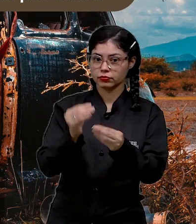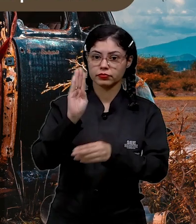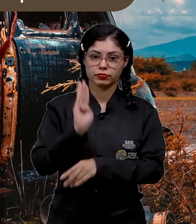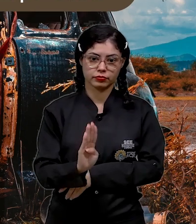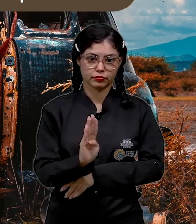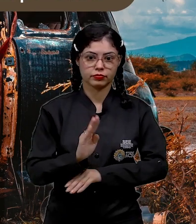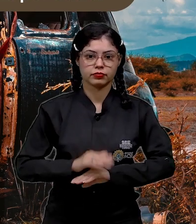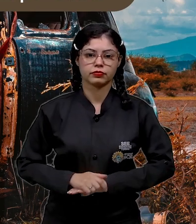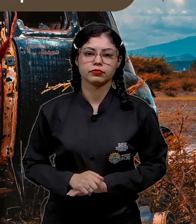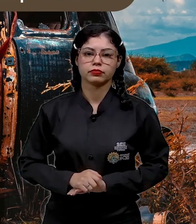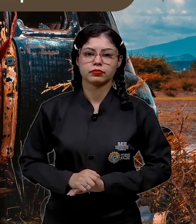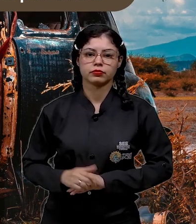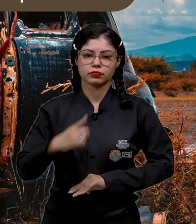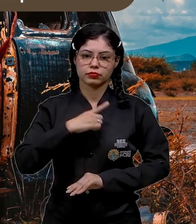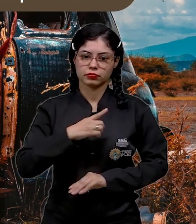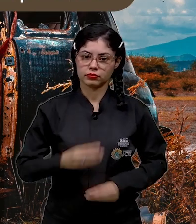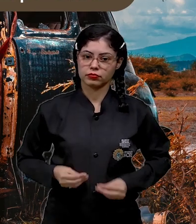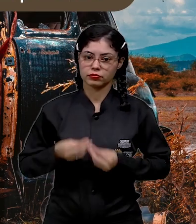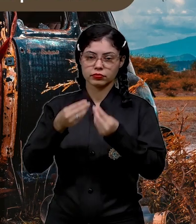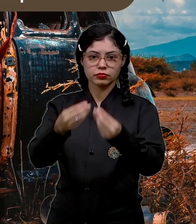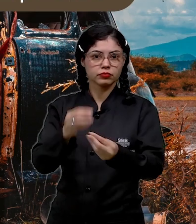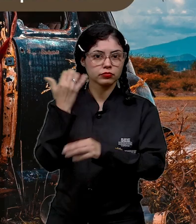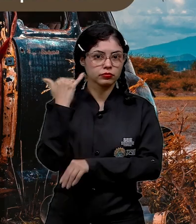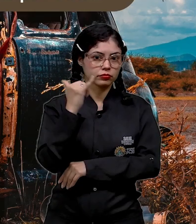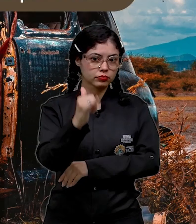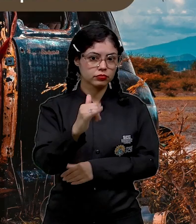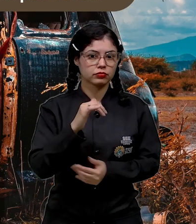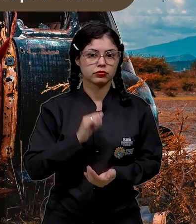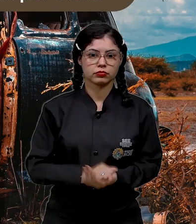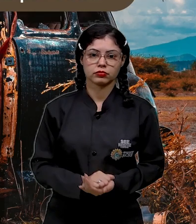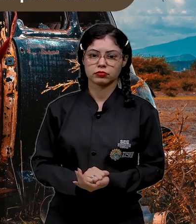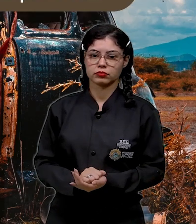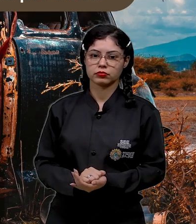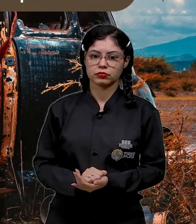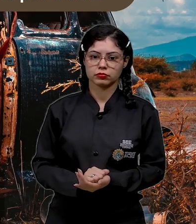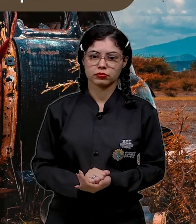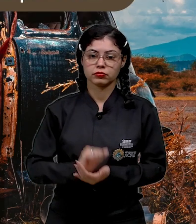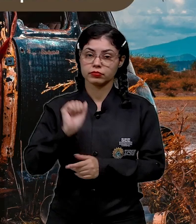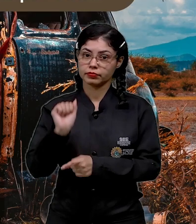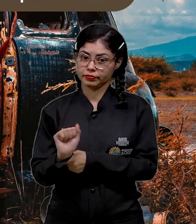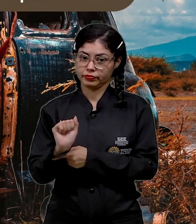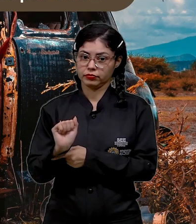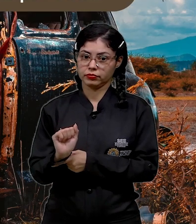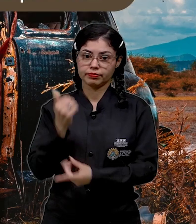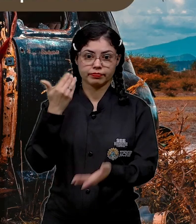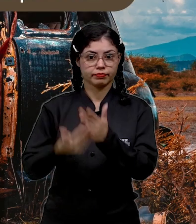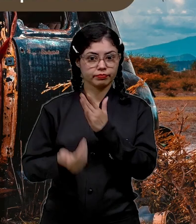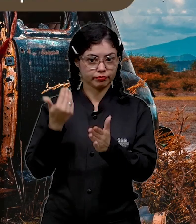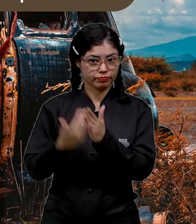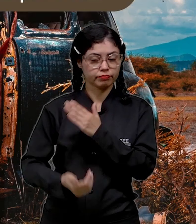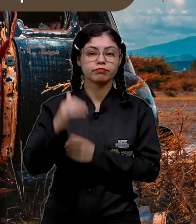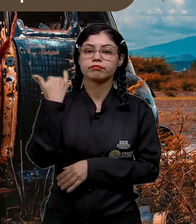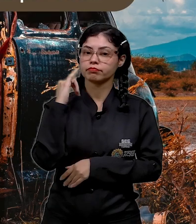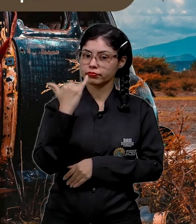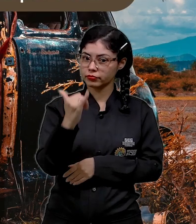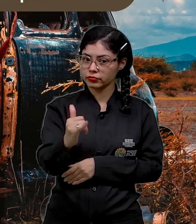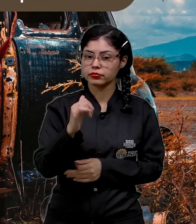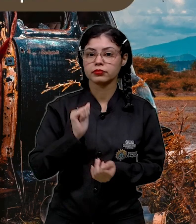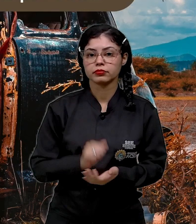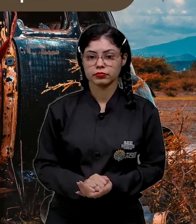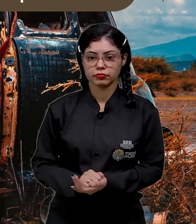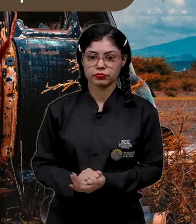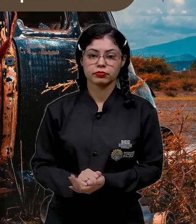Né? Então a gente vai ter essa doação ali dos elétrons, então o agente redutor A, ele vai perder elétrons e o